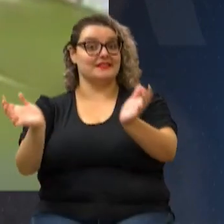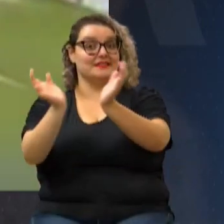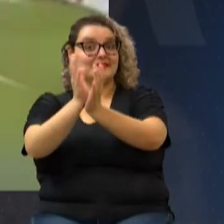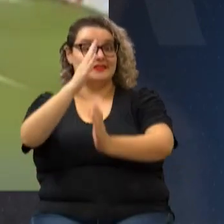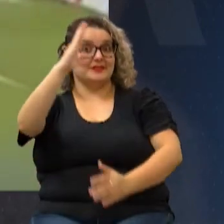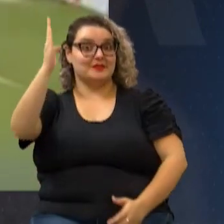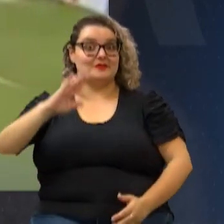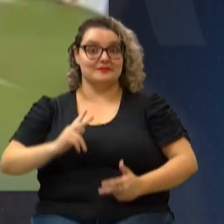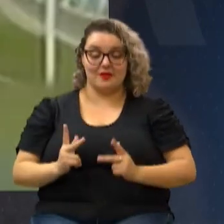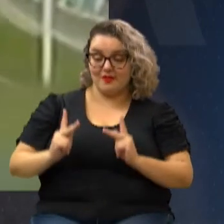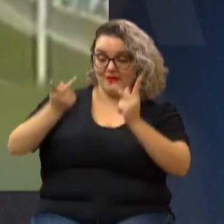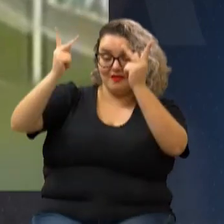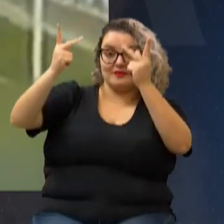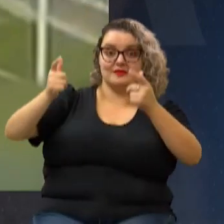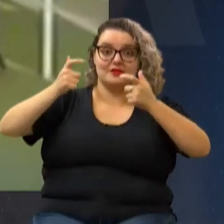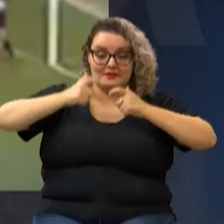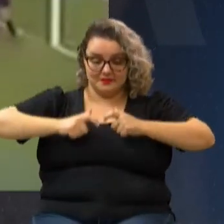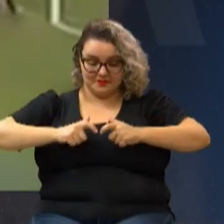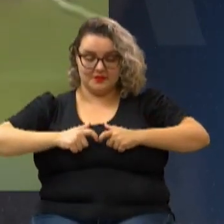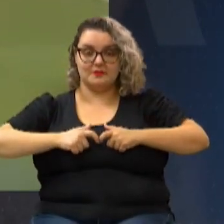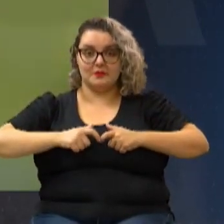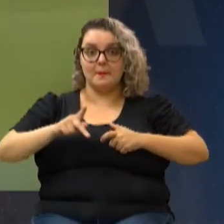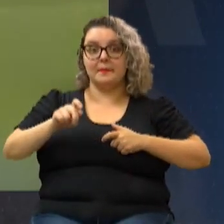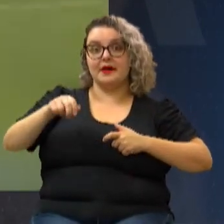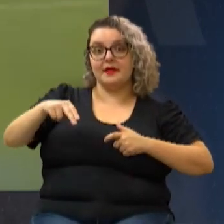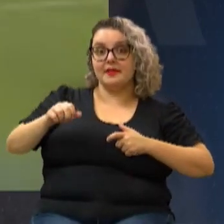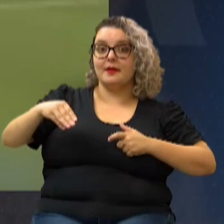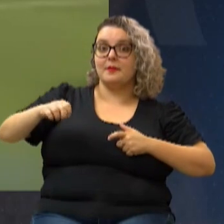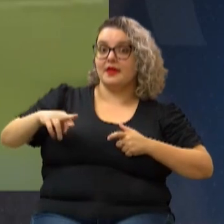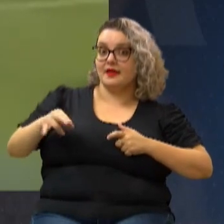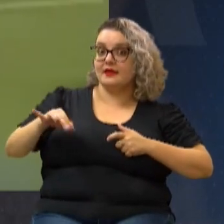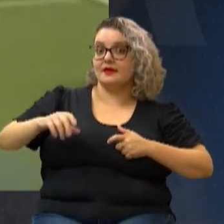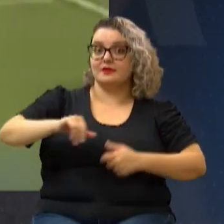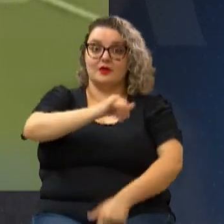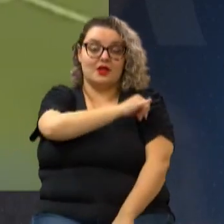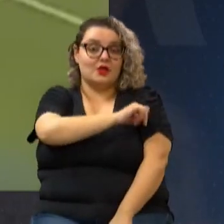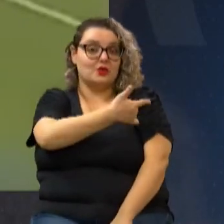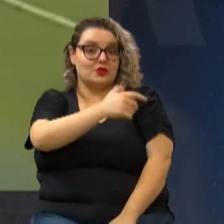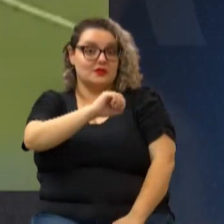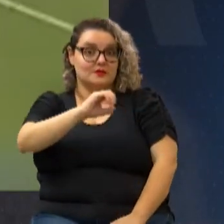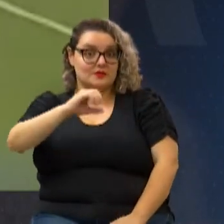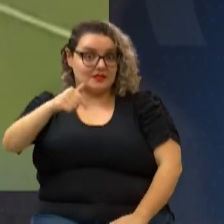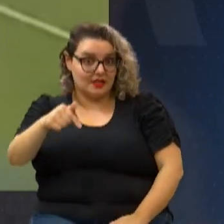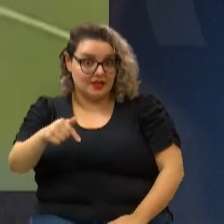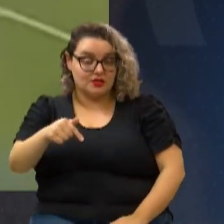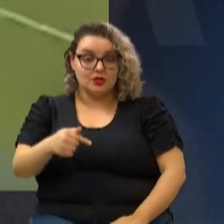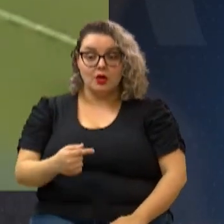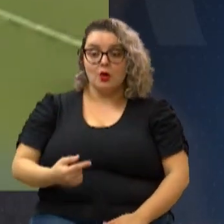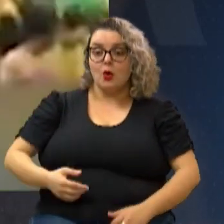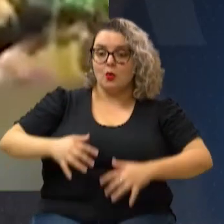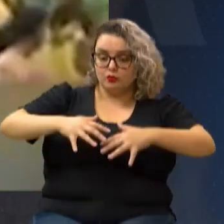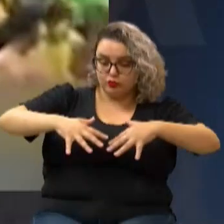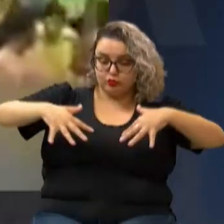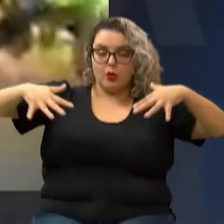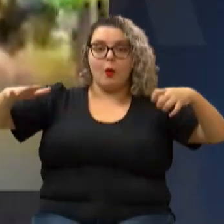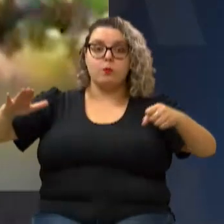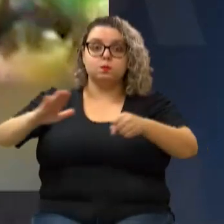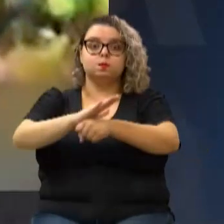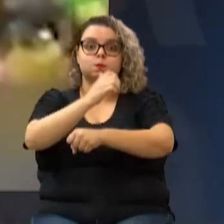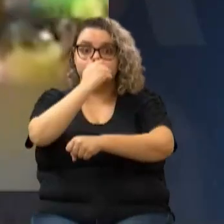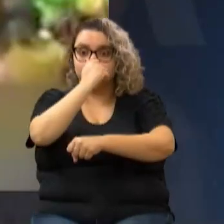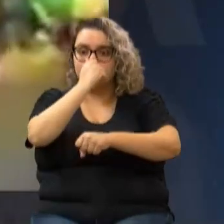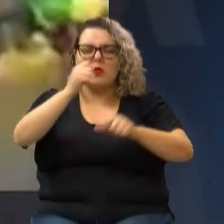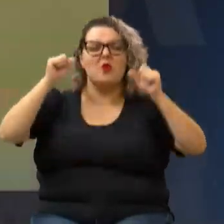A seleção brasileira conquistou a medalha de ouro nos Jogos Pan-Americanos Rio 2007. O Maraca